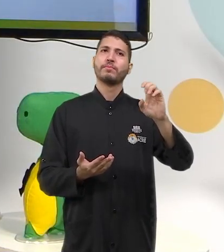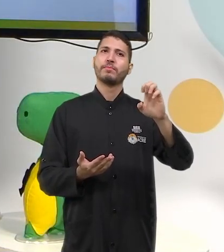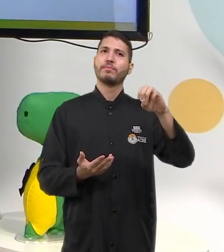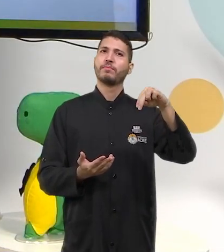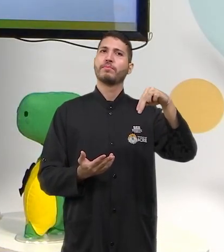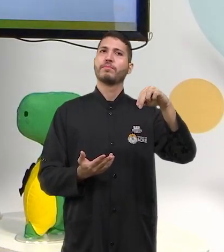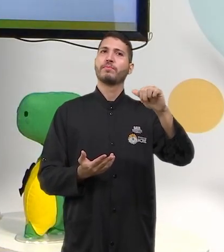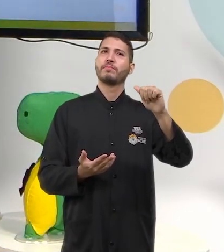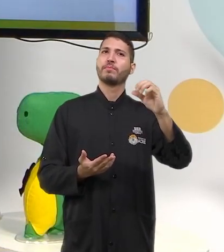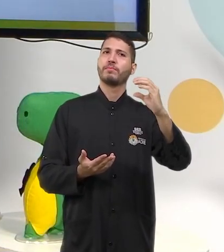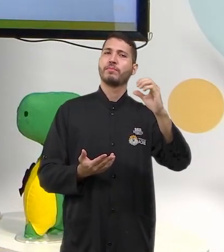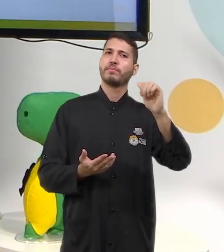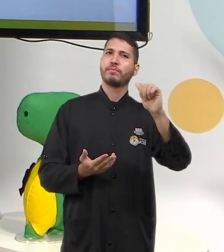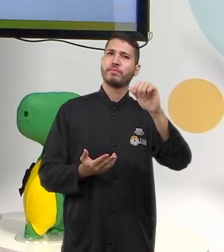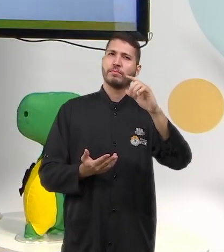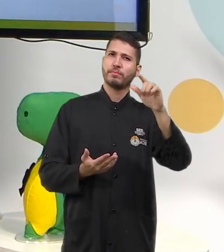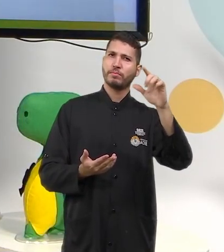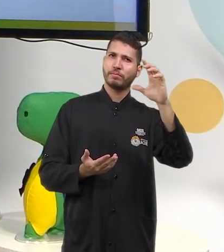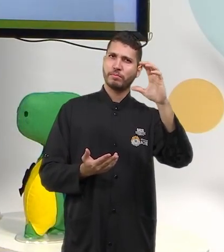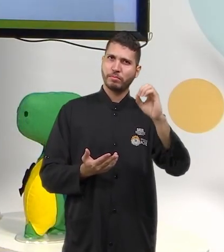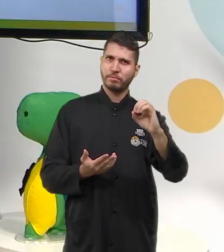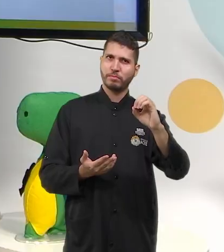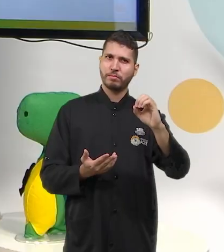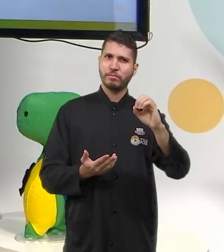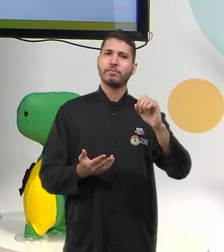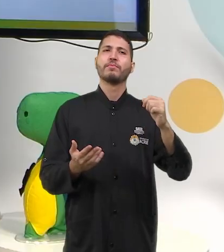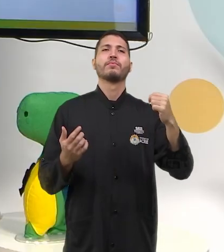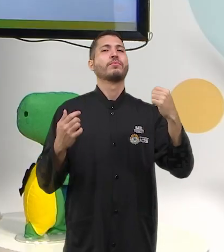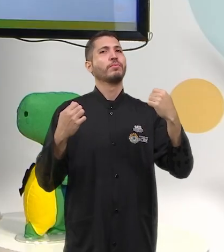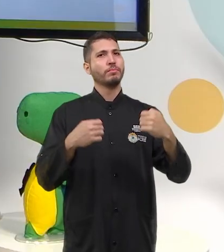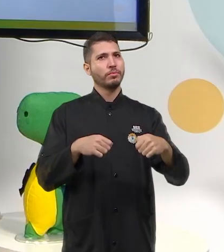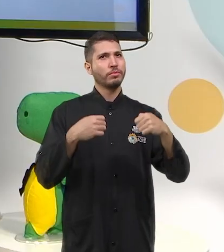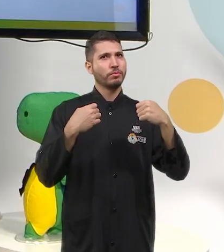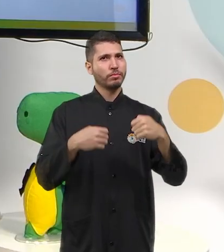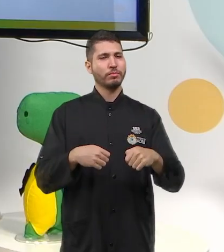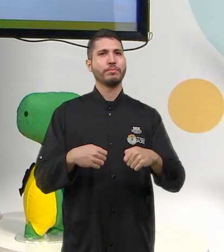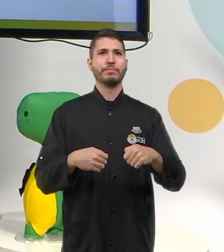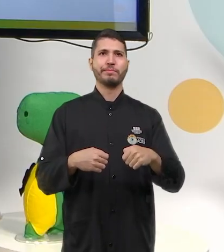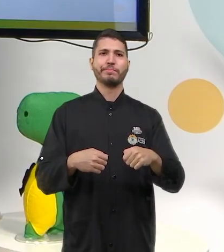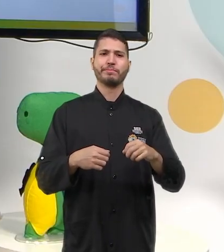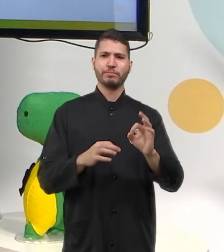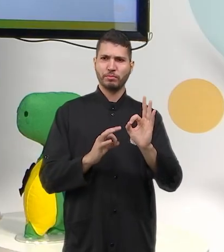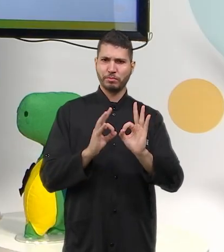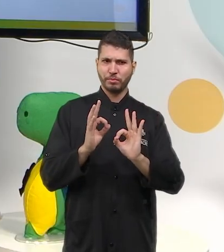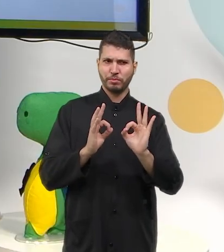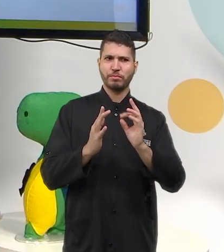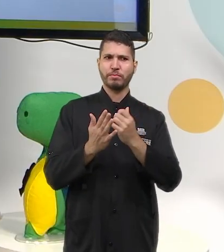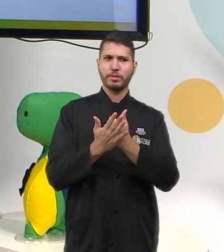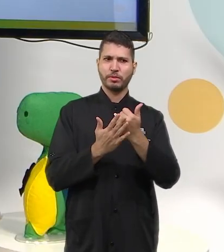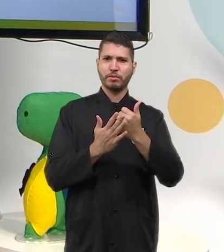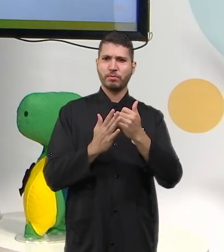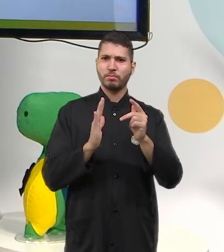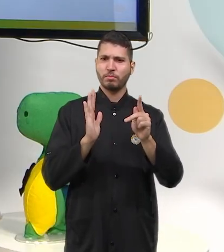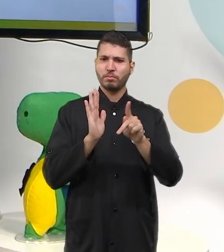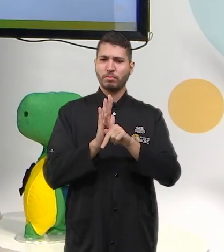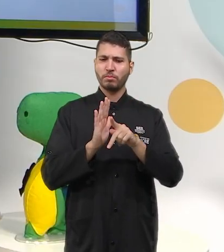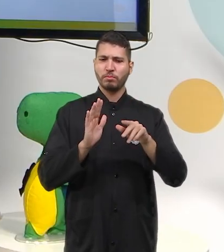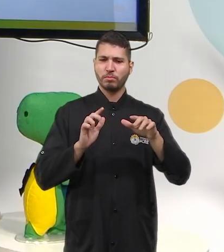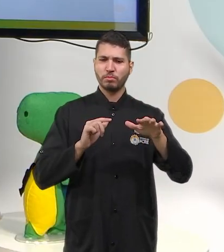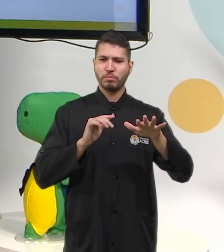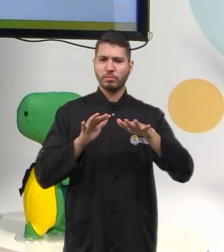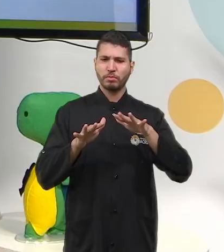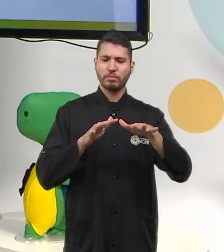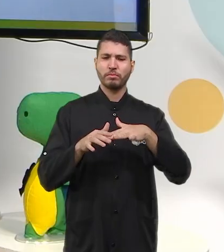compreender, só lendo assim, tipo, opa, eu preciso ter uma organização, uma ação do movimento e ele deve ser